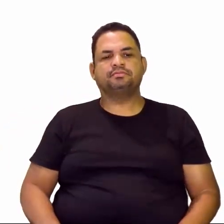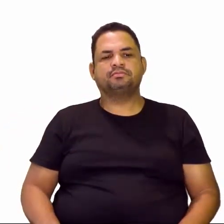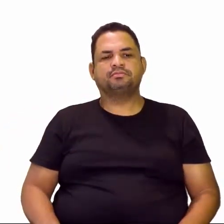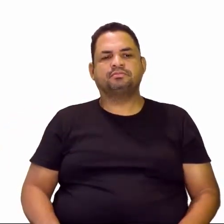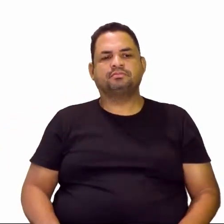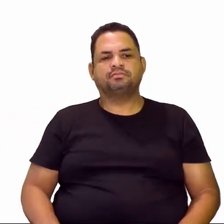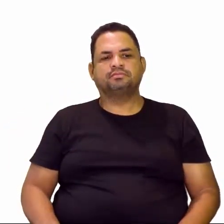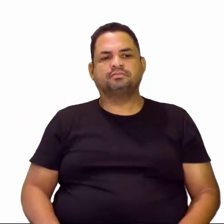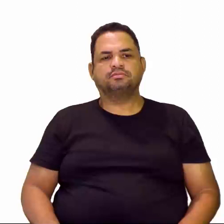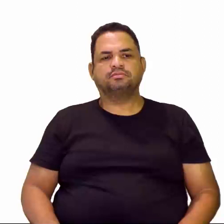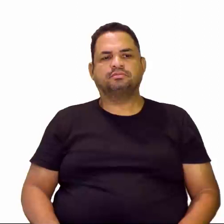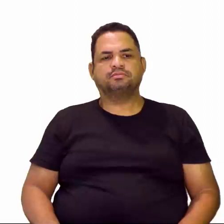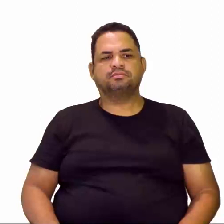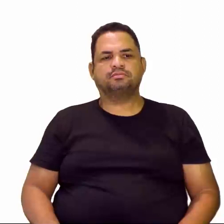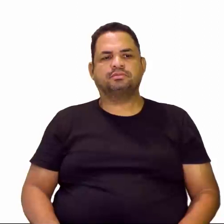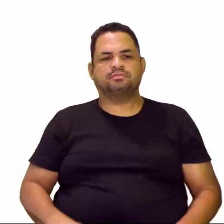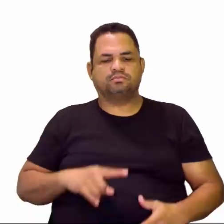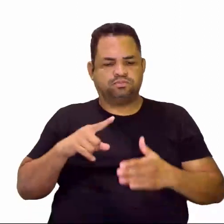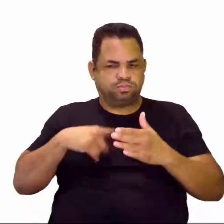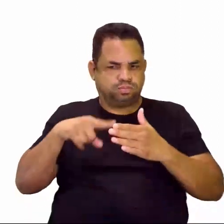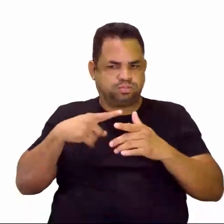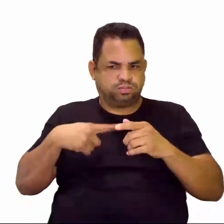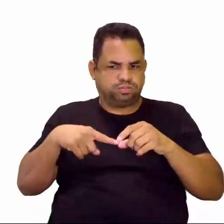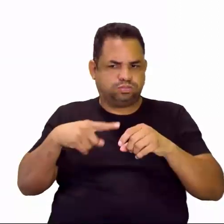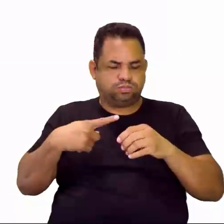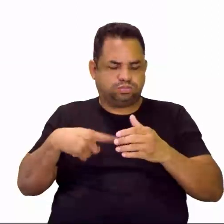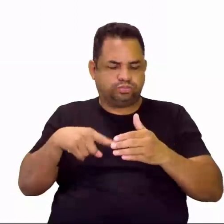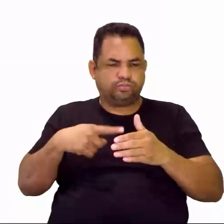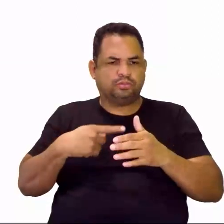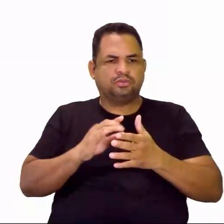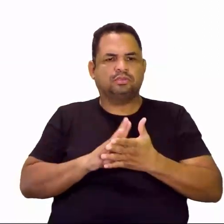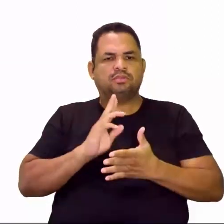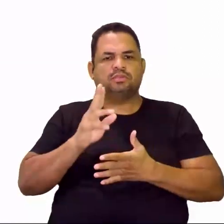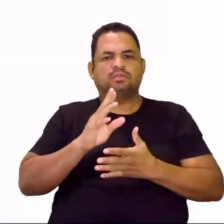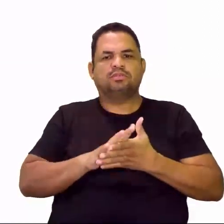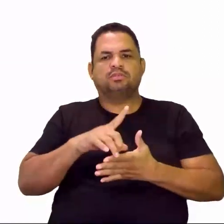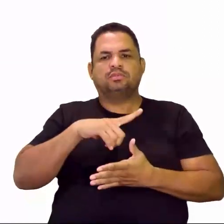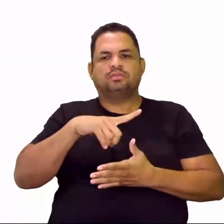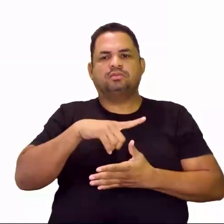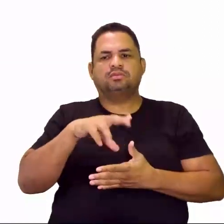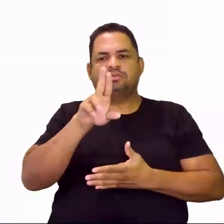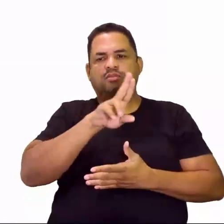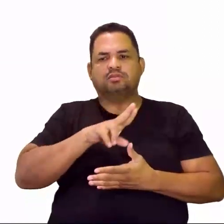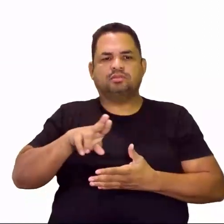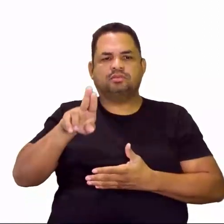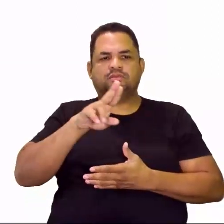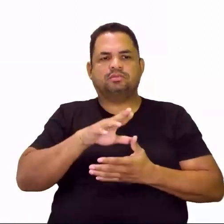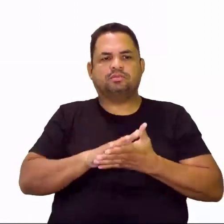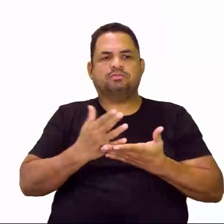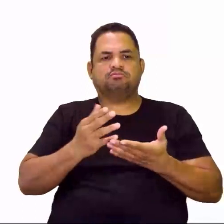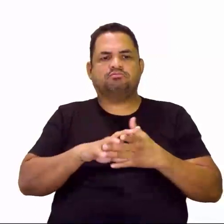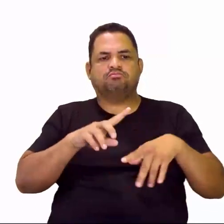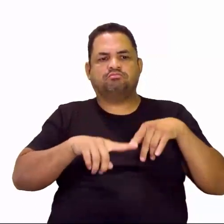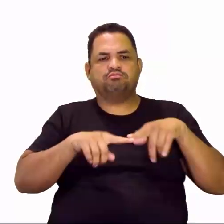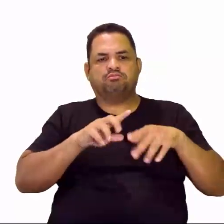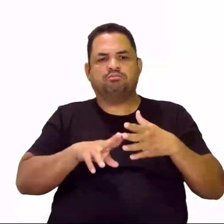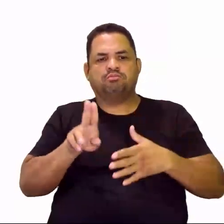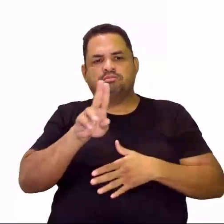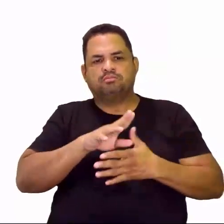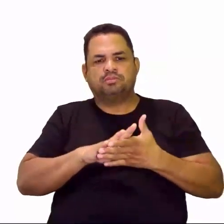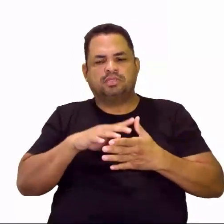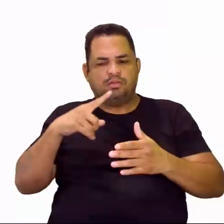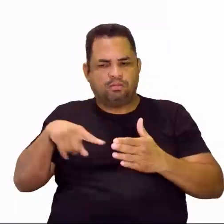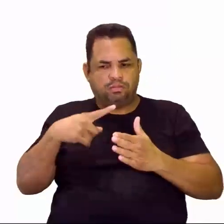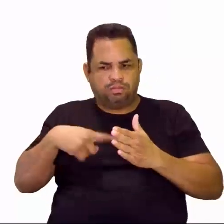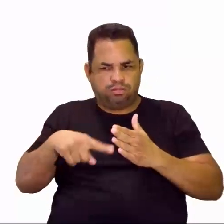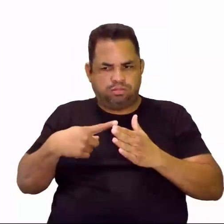E a centrifugação, nesse processo, nós temos a utilização de aparelhos